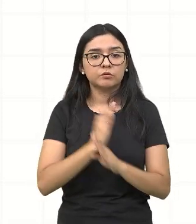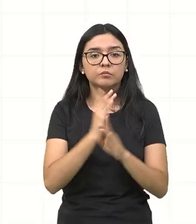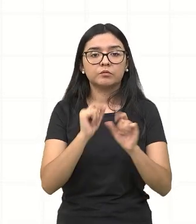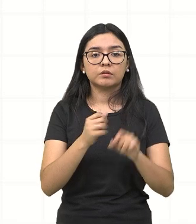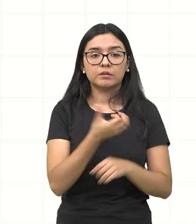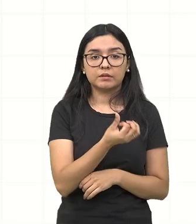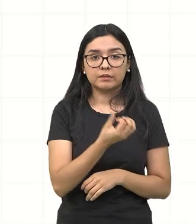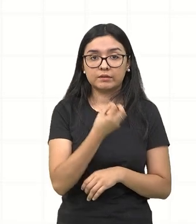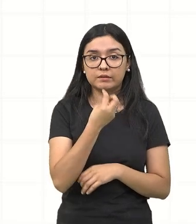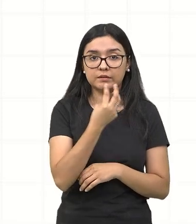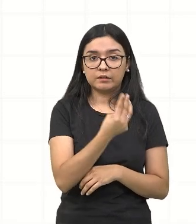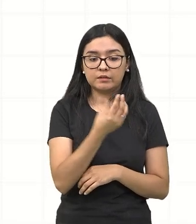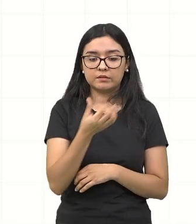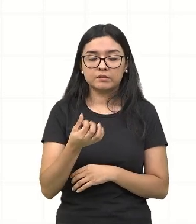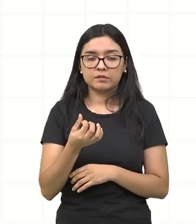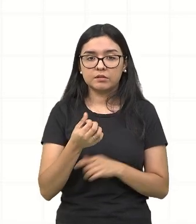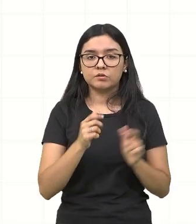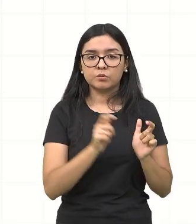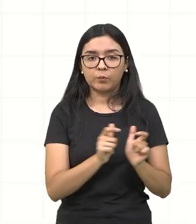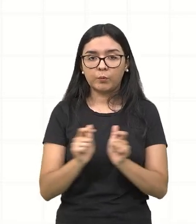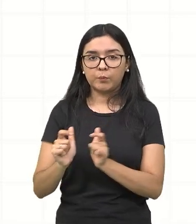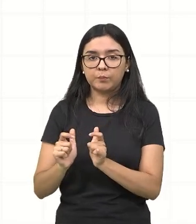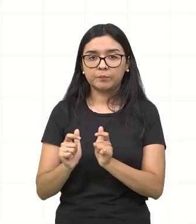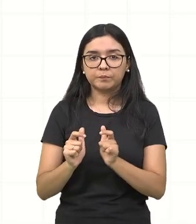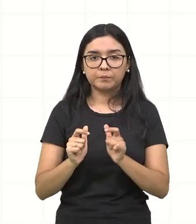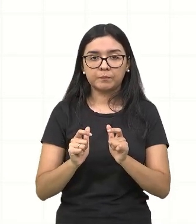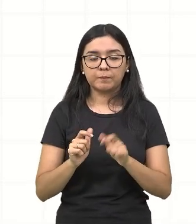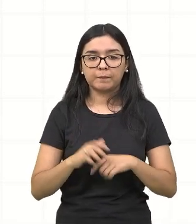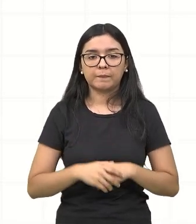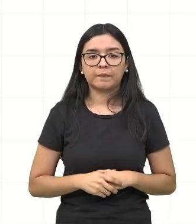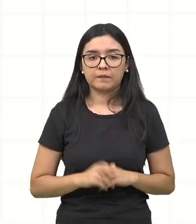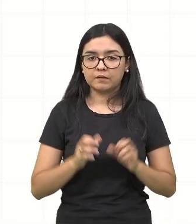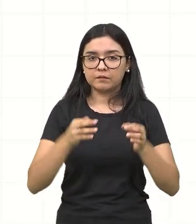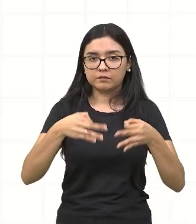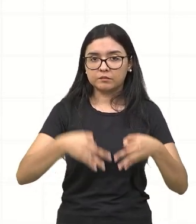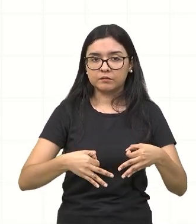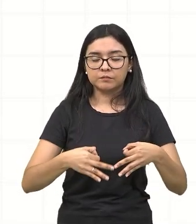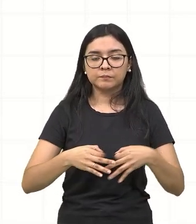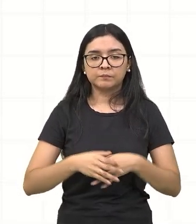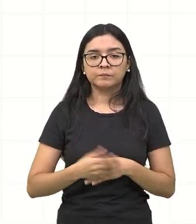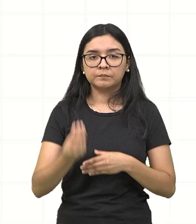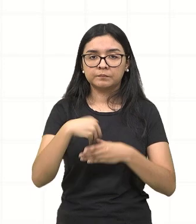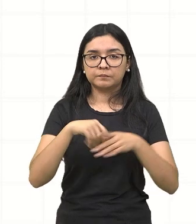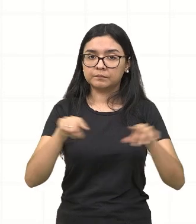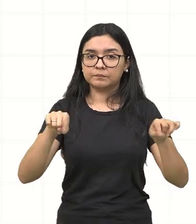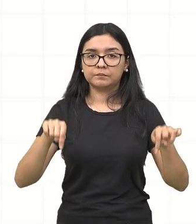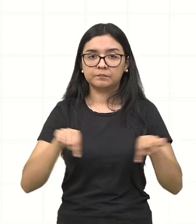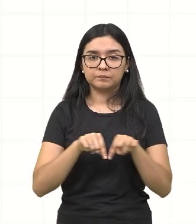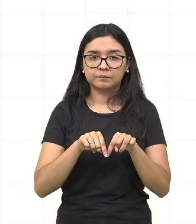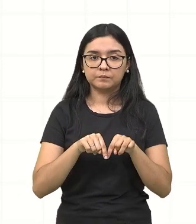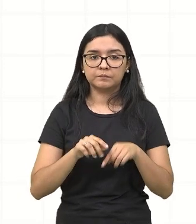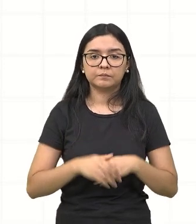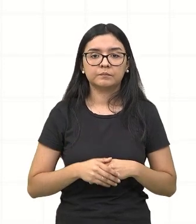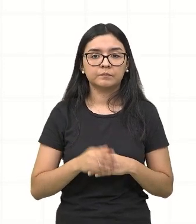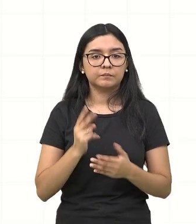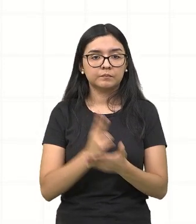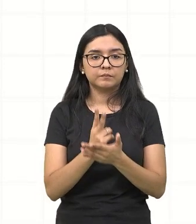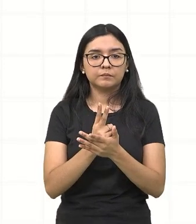ter 36 cubos, certo? Vamos continuar aqui.